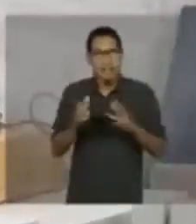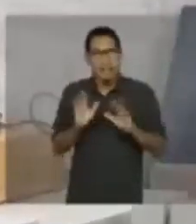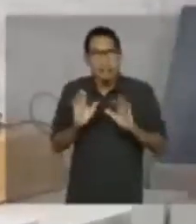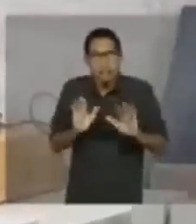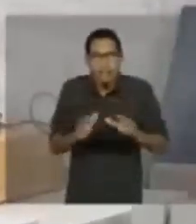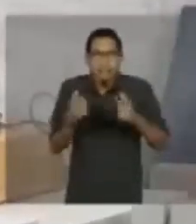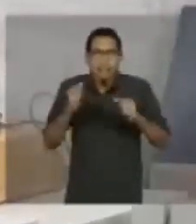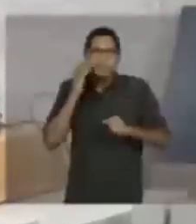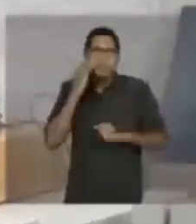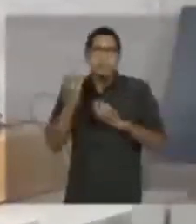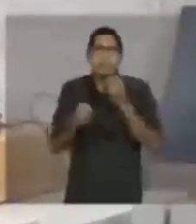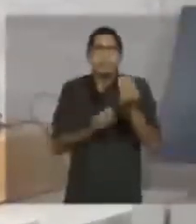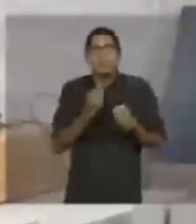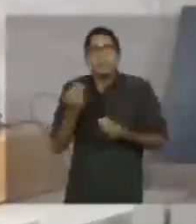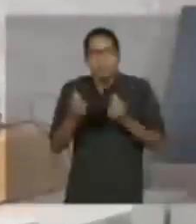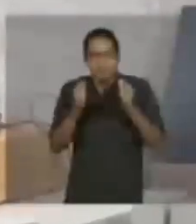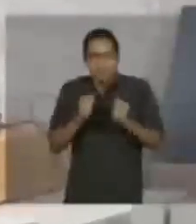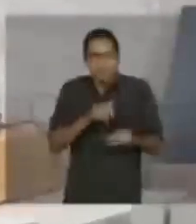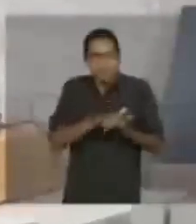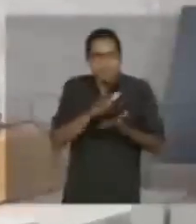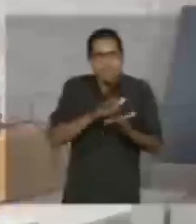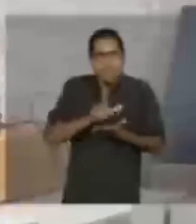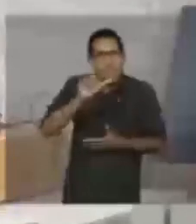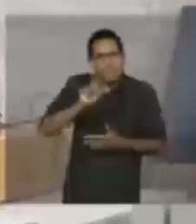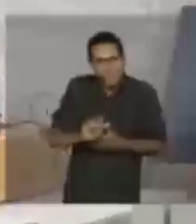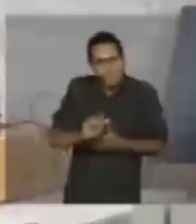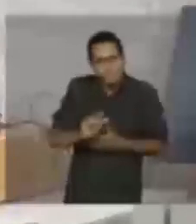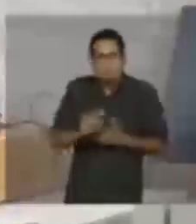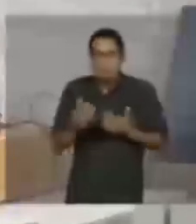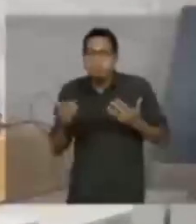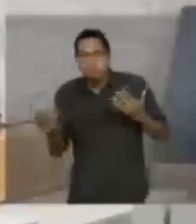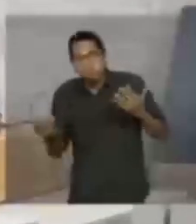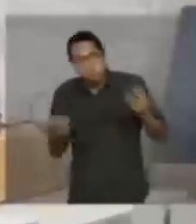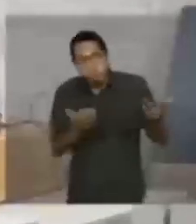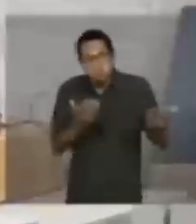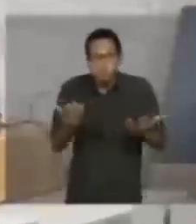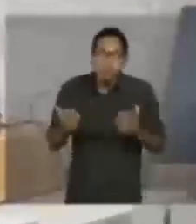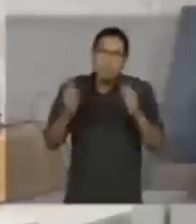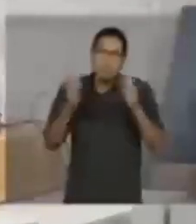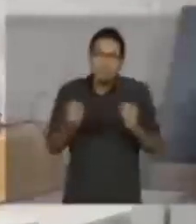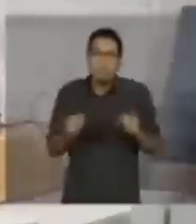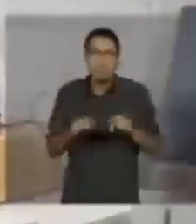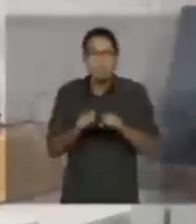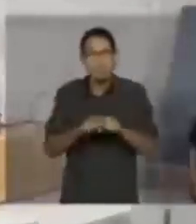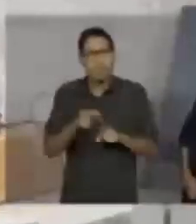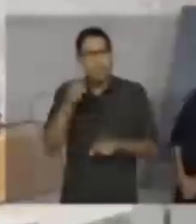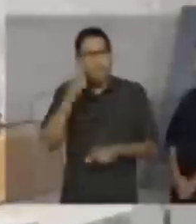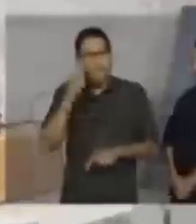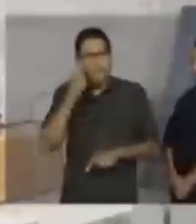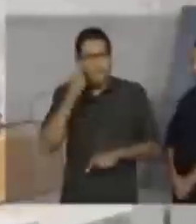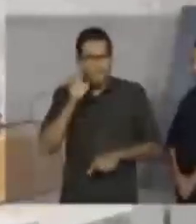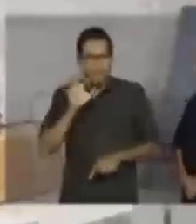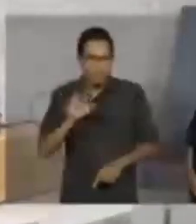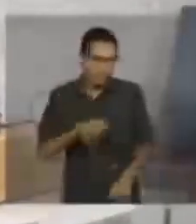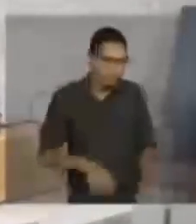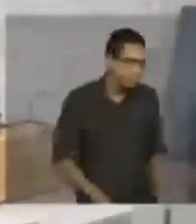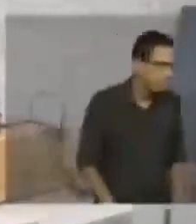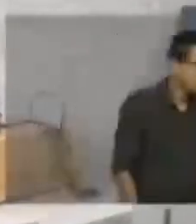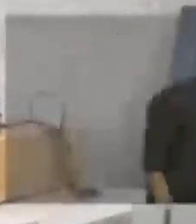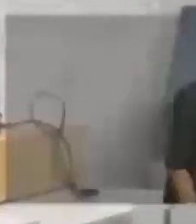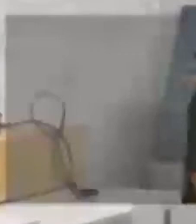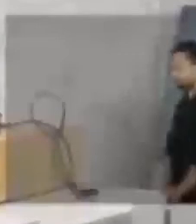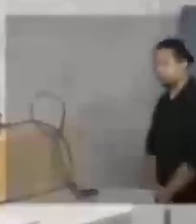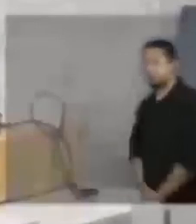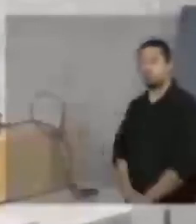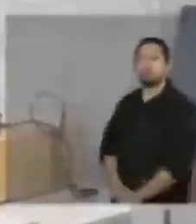onde que se pode gastar menos, para que se faça esse remanejamento de recursos dentro do que já é disponível